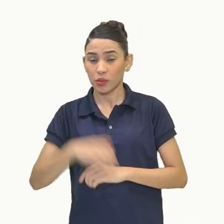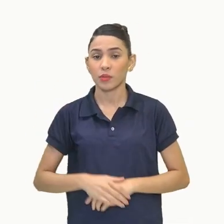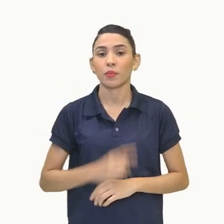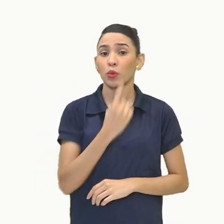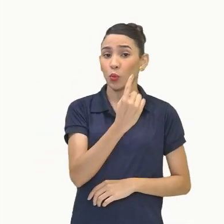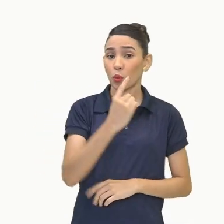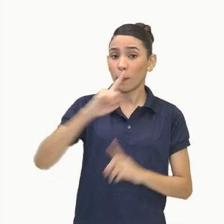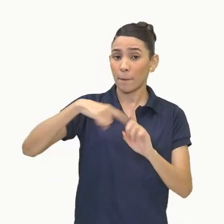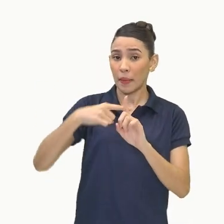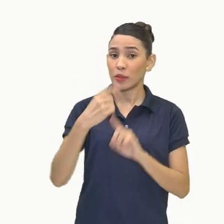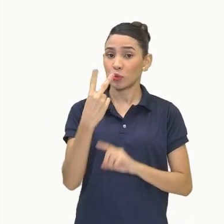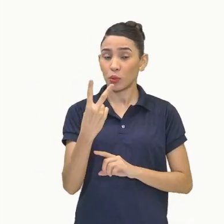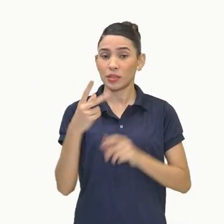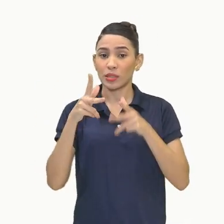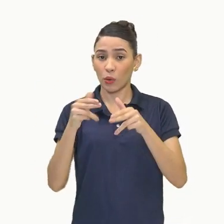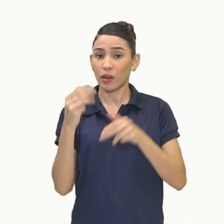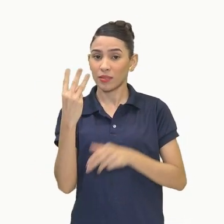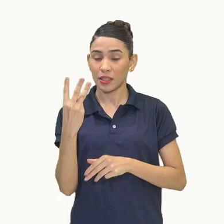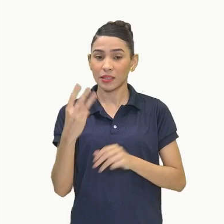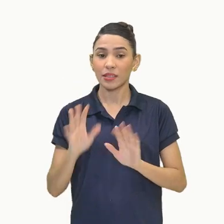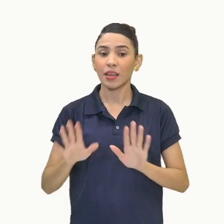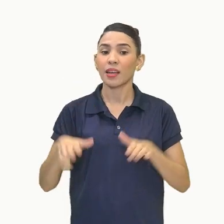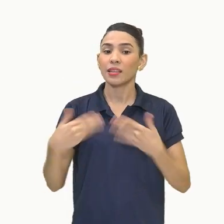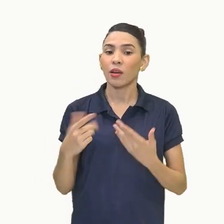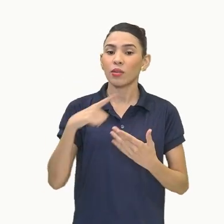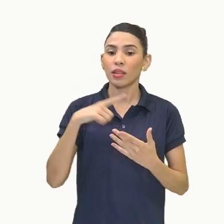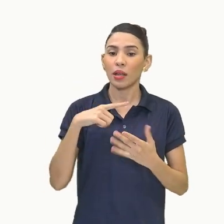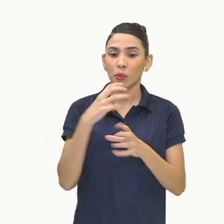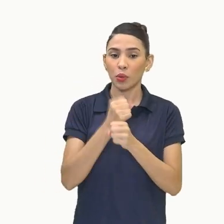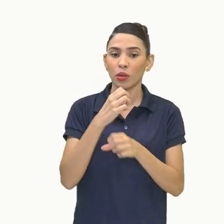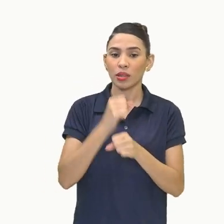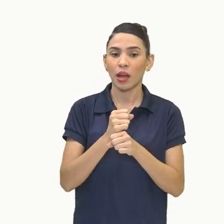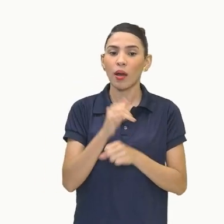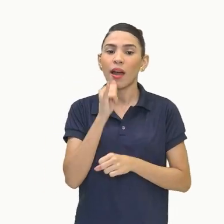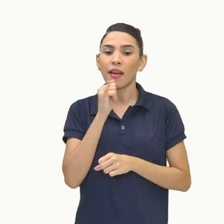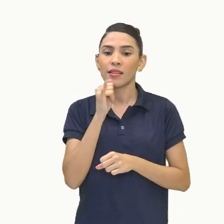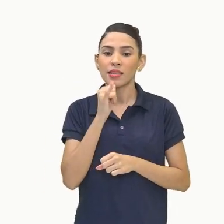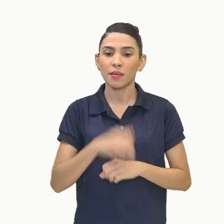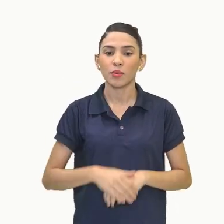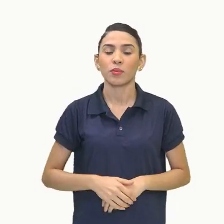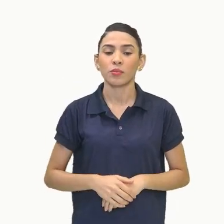2, 3. Então, aqui nós temos o total de